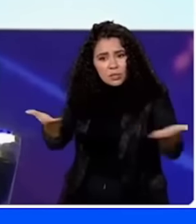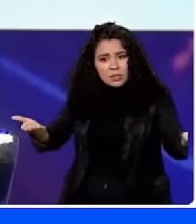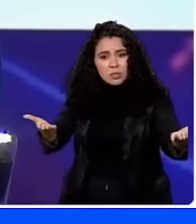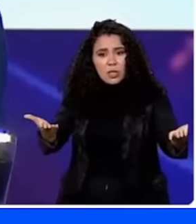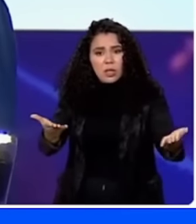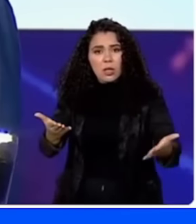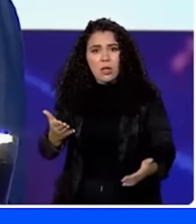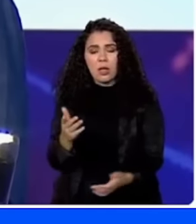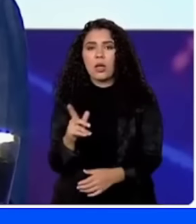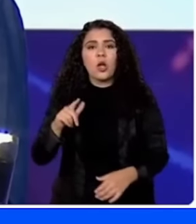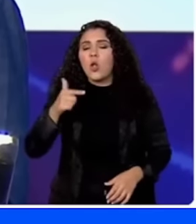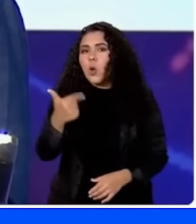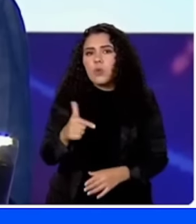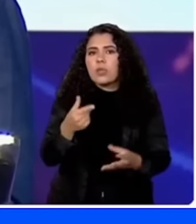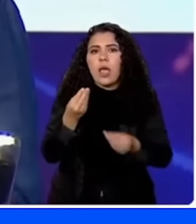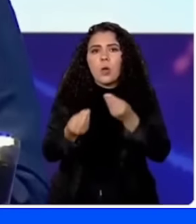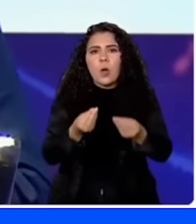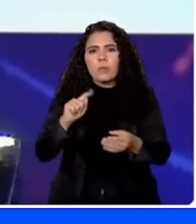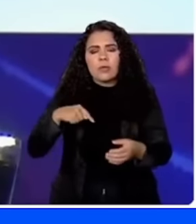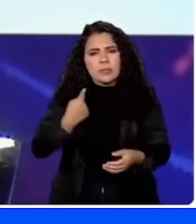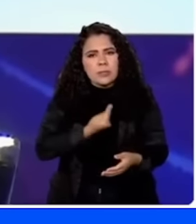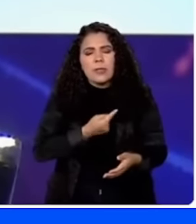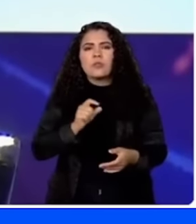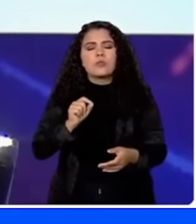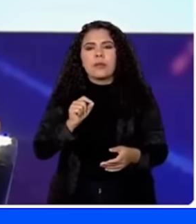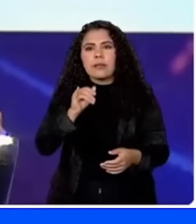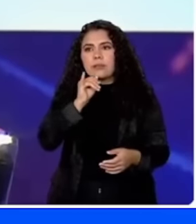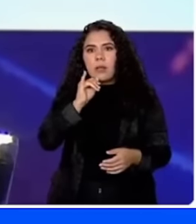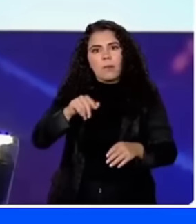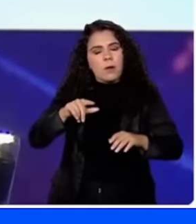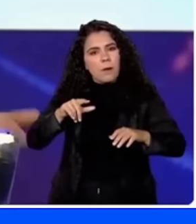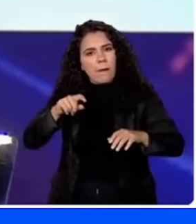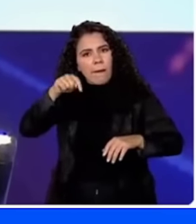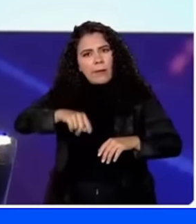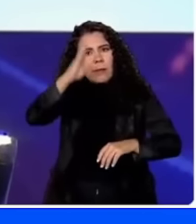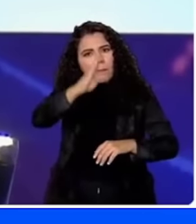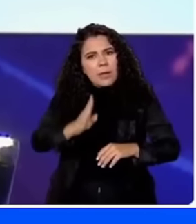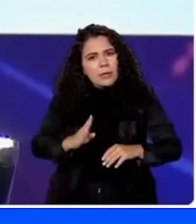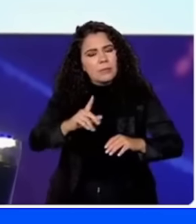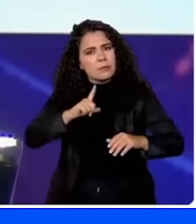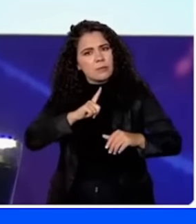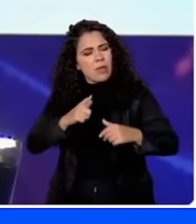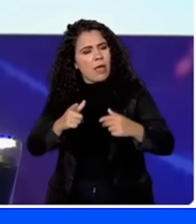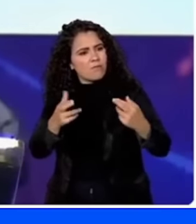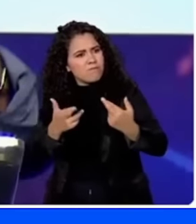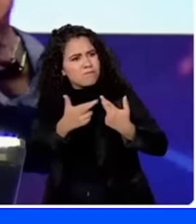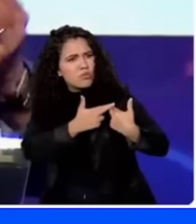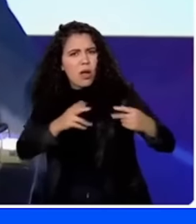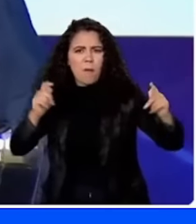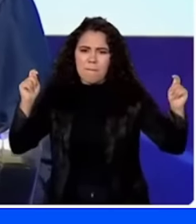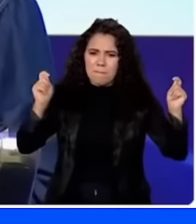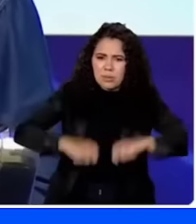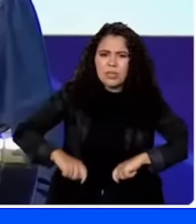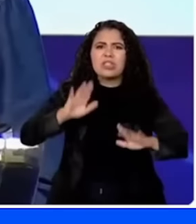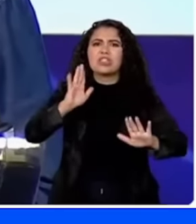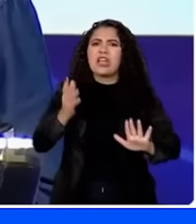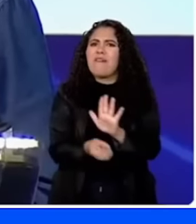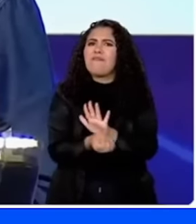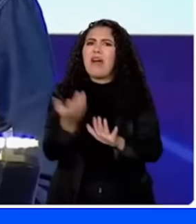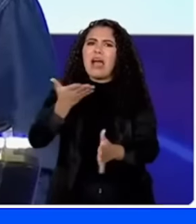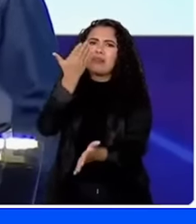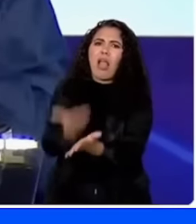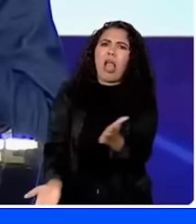de pessimismo de alguém que mora num país que tem a competência do Brasil, que já perdeu tantas